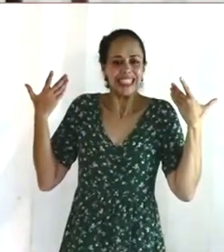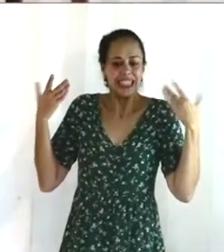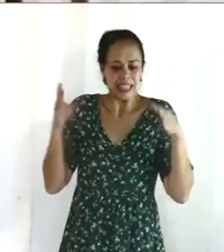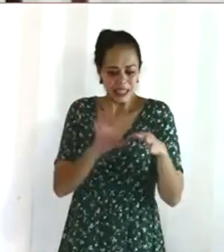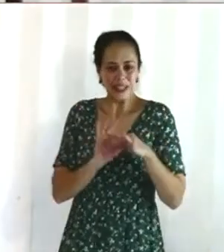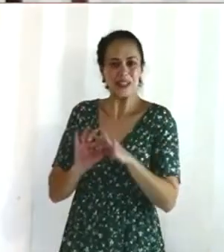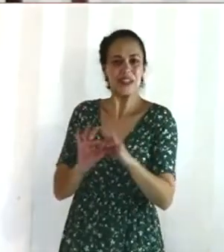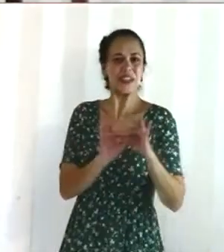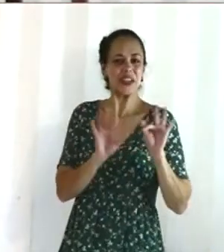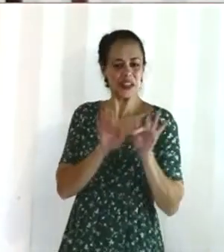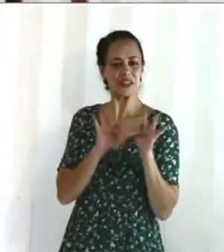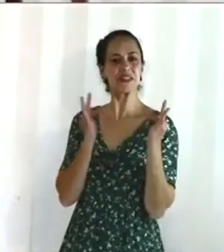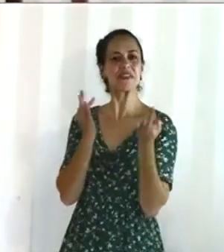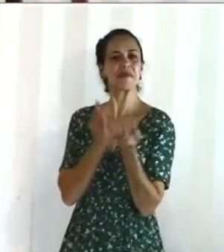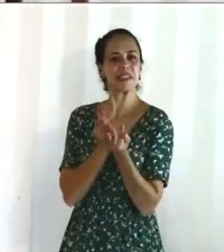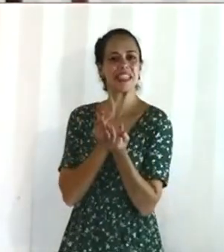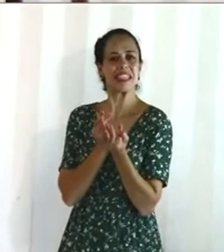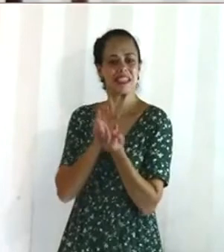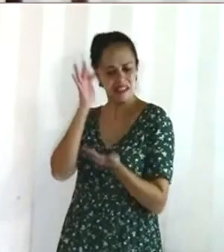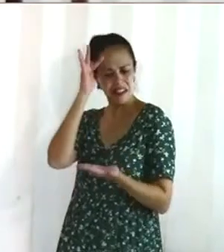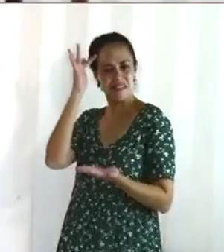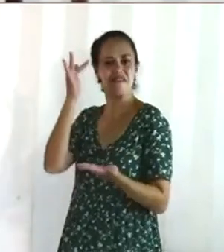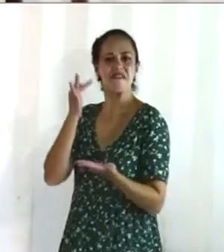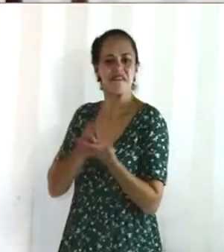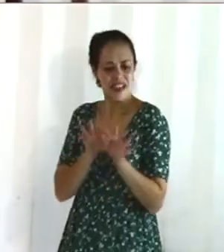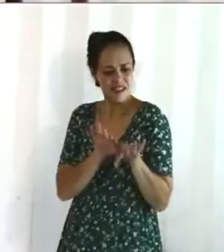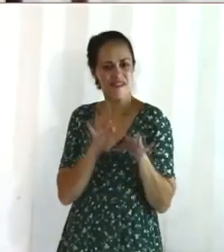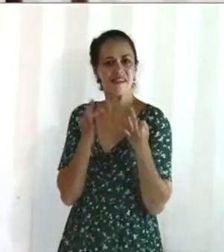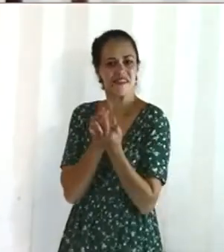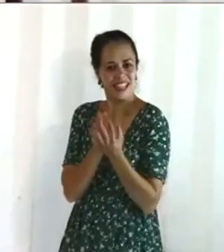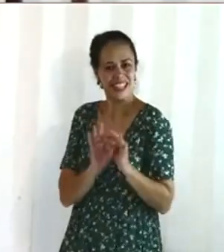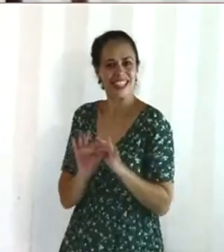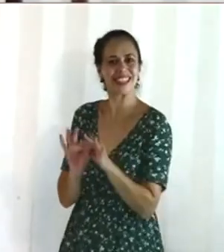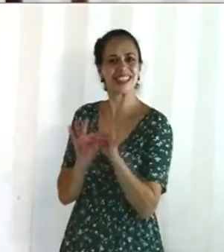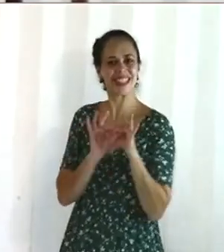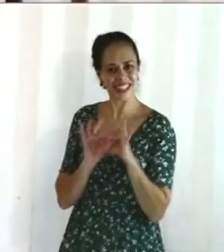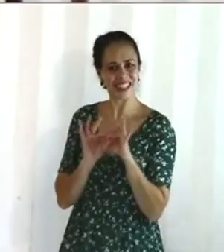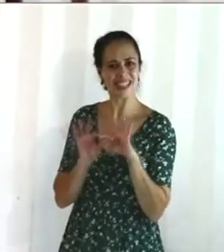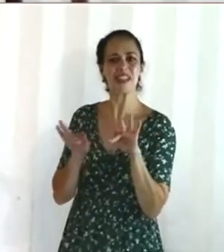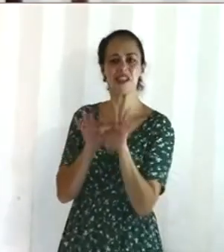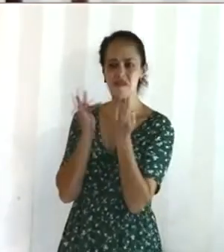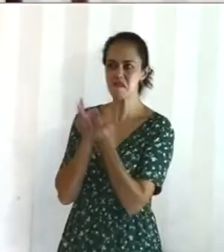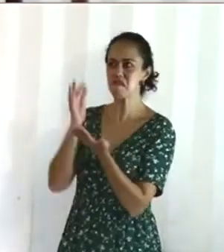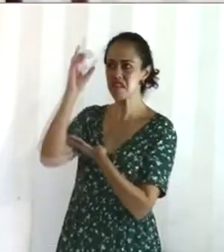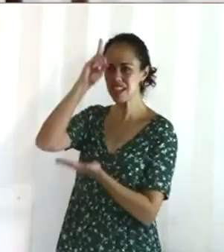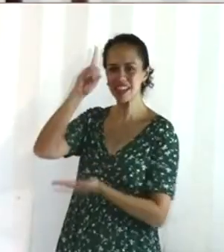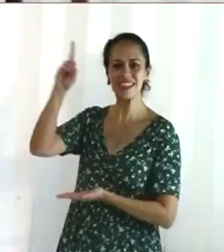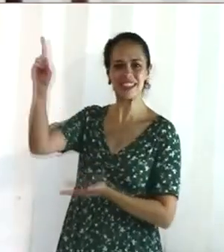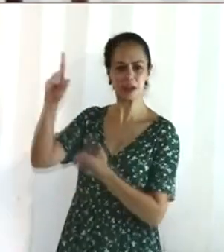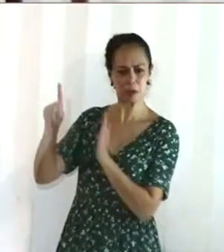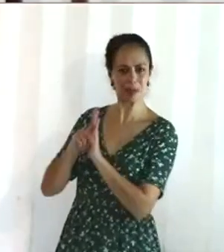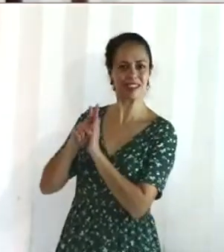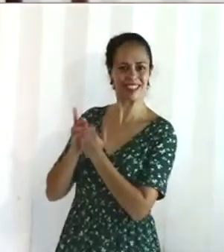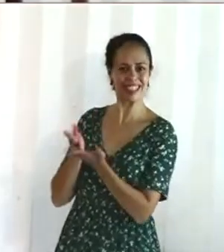na comunhão da família da fé, na comunhão que você tem com a Trindade Santíssima. Por isso,